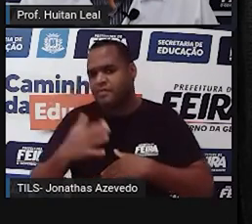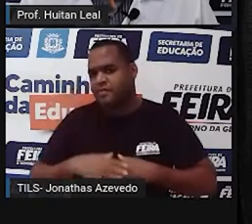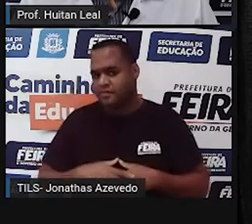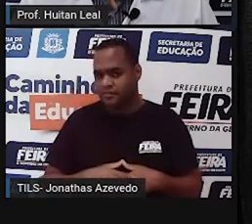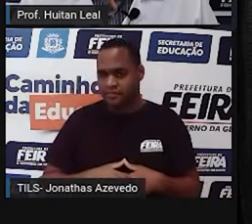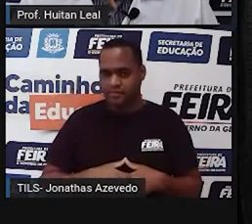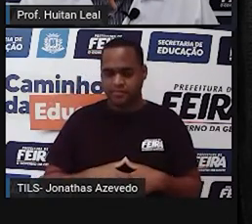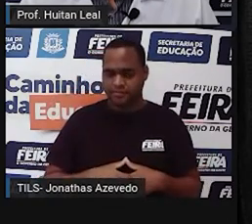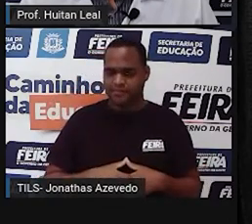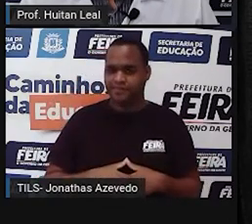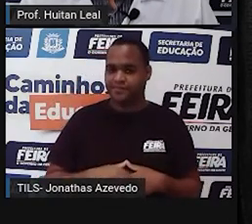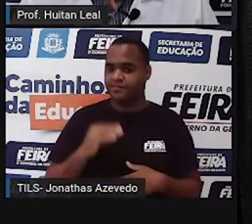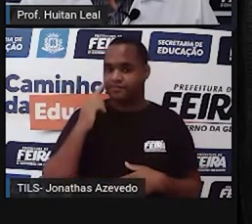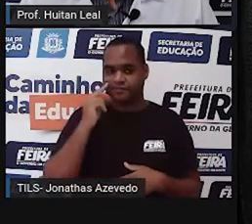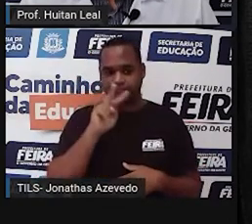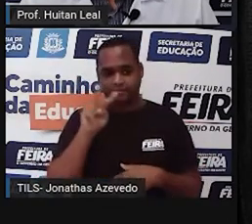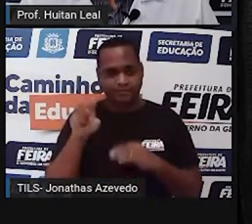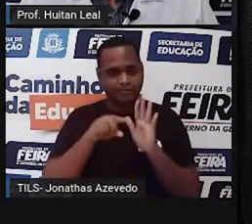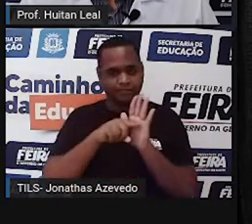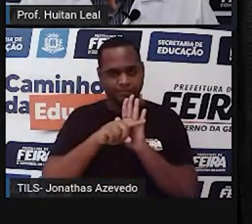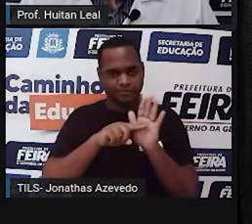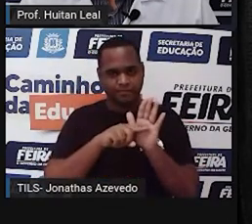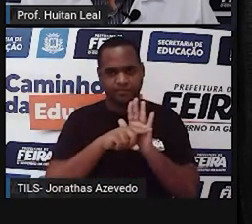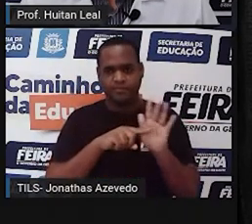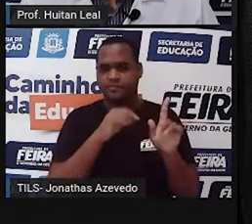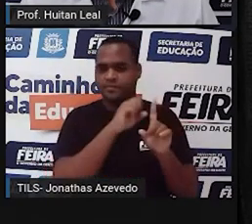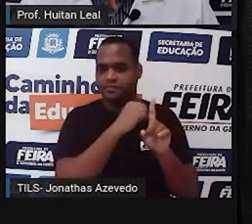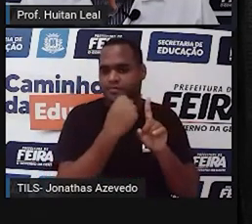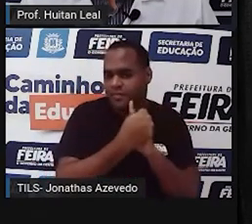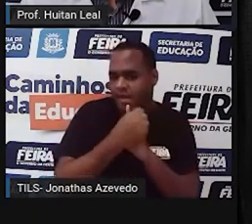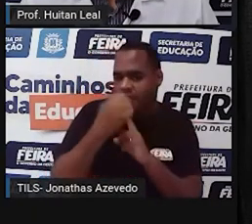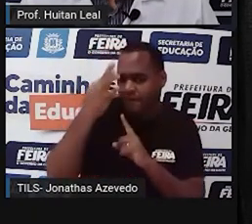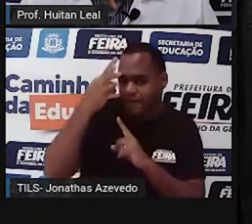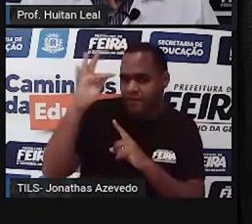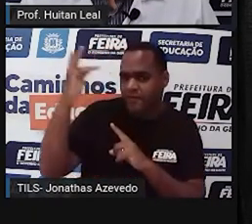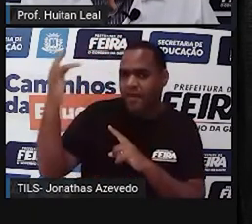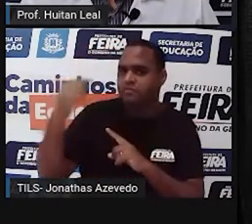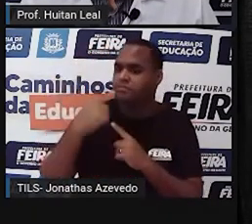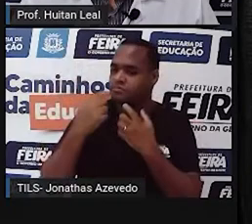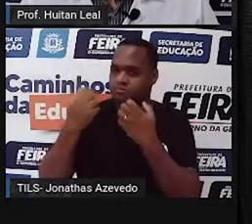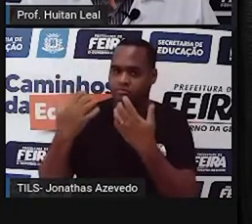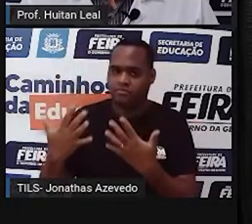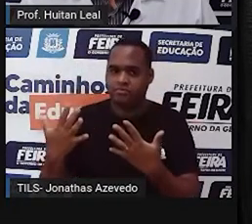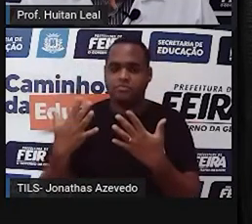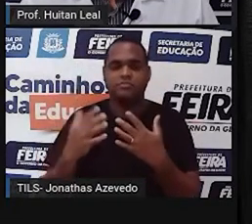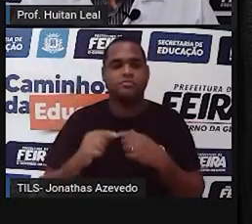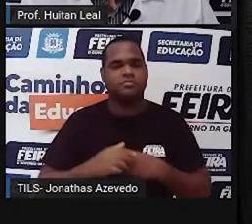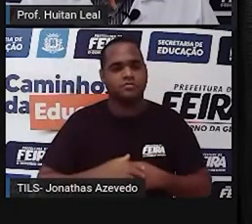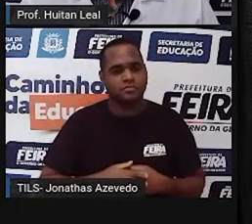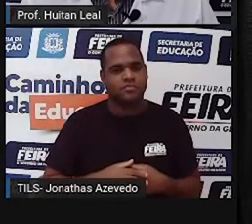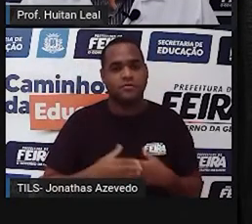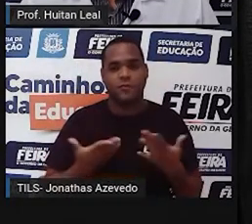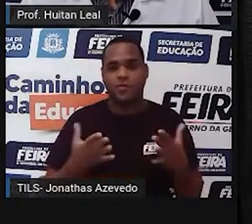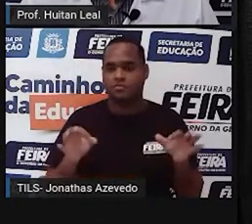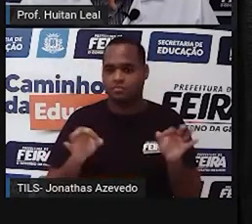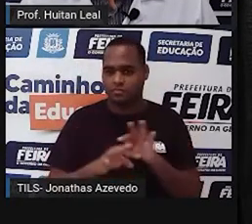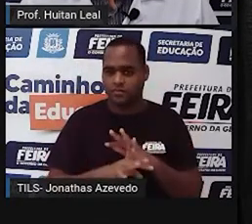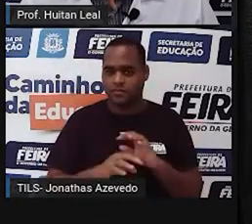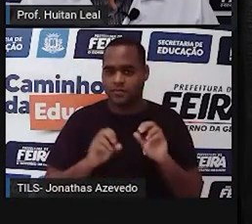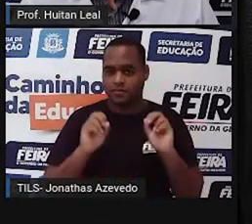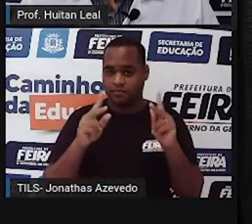análises bem interessantes, né? Bem filosófico, bem crítico. E, gente, concluo aqui nossa